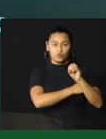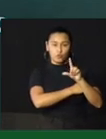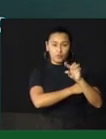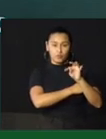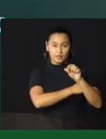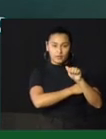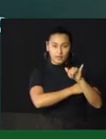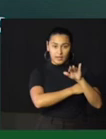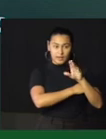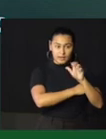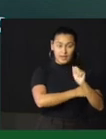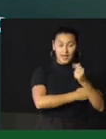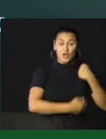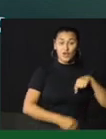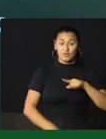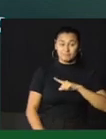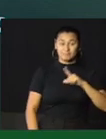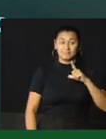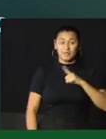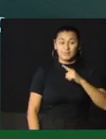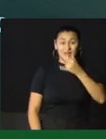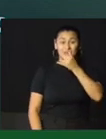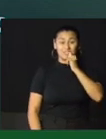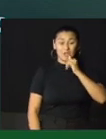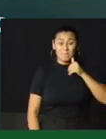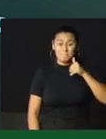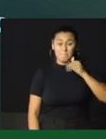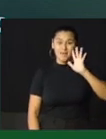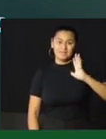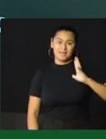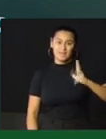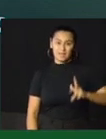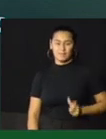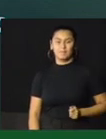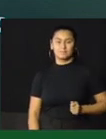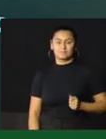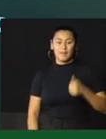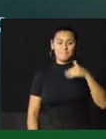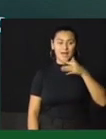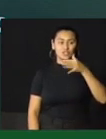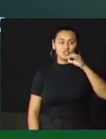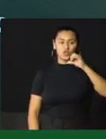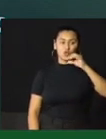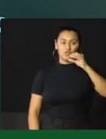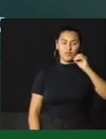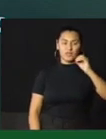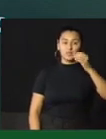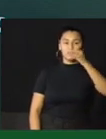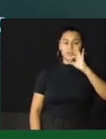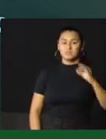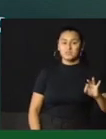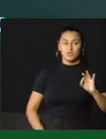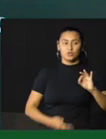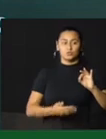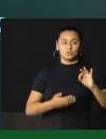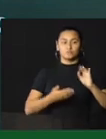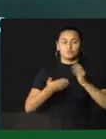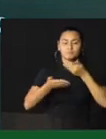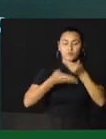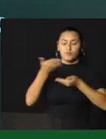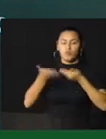elétrica mais limpa de todo G20 com mais de 90% de de fontes renováveis a média do G20